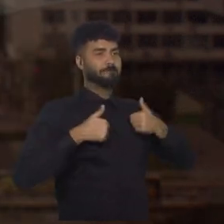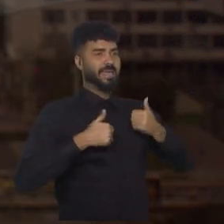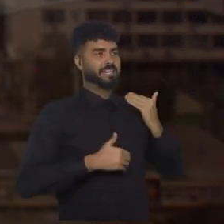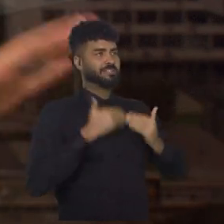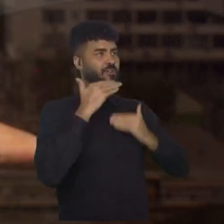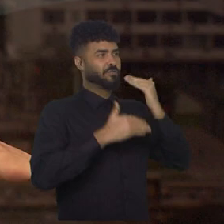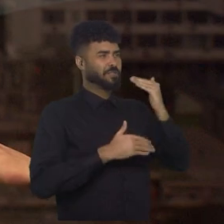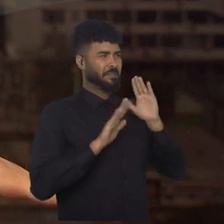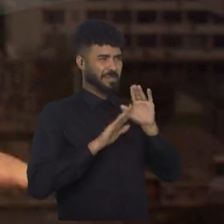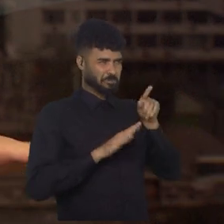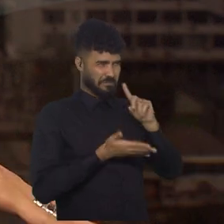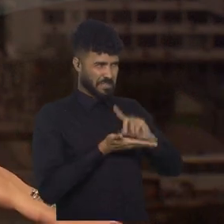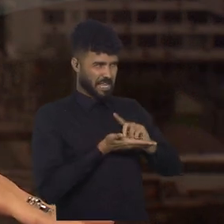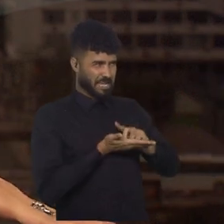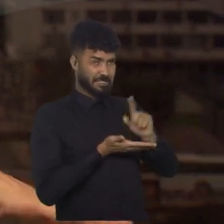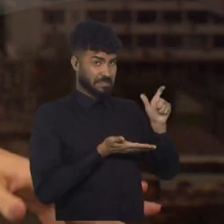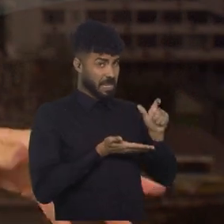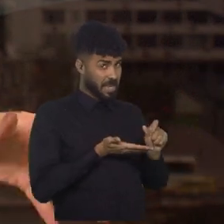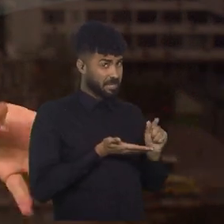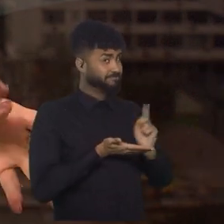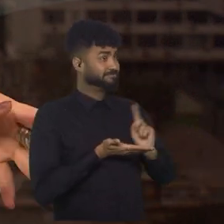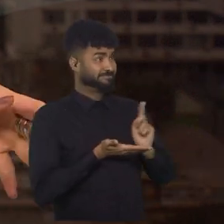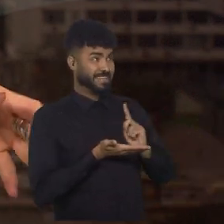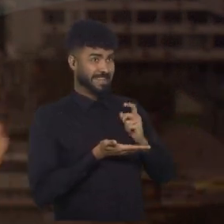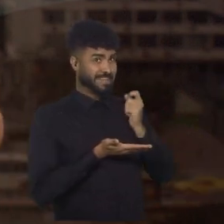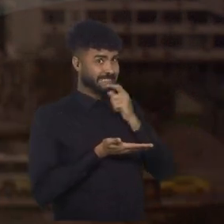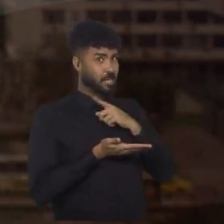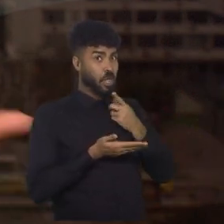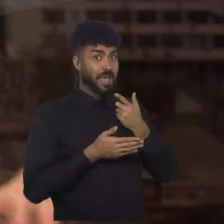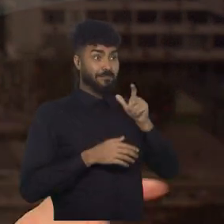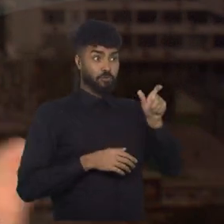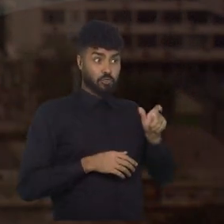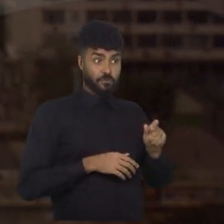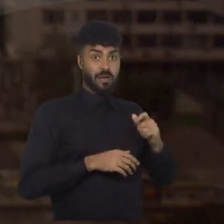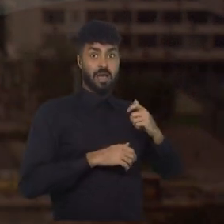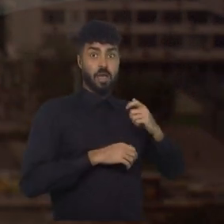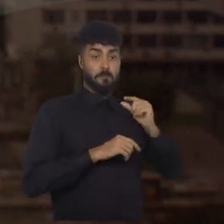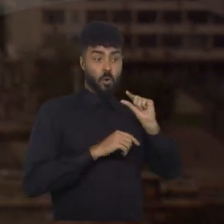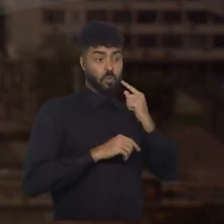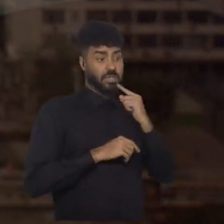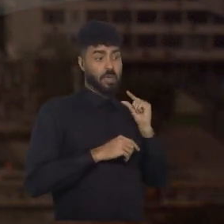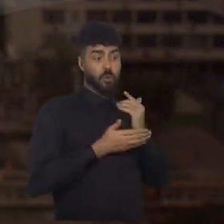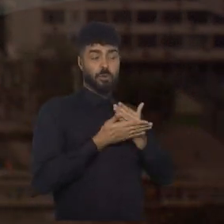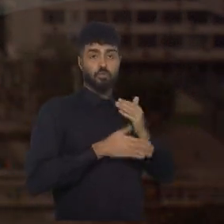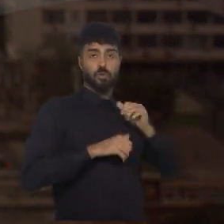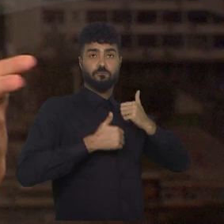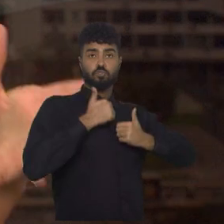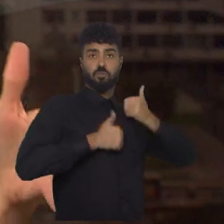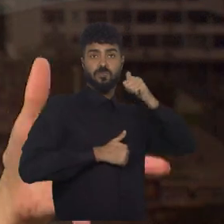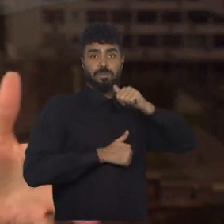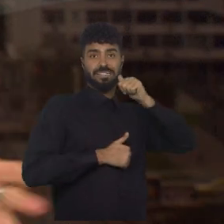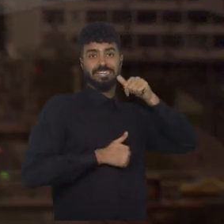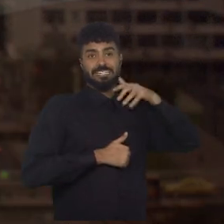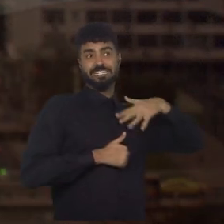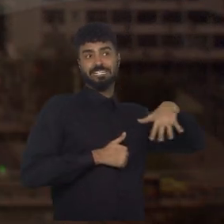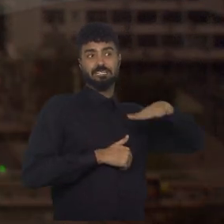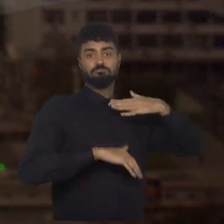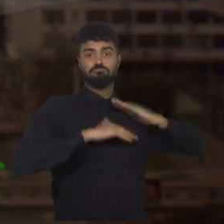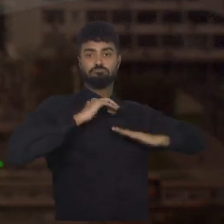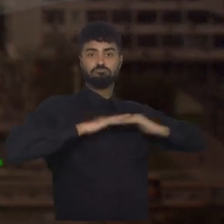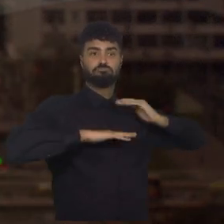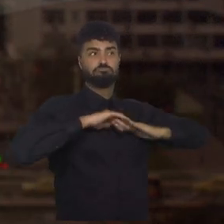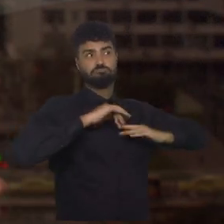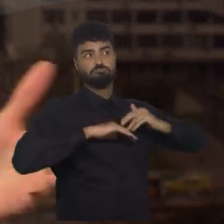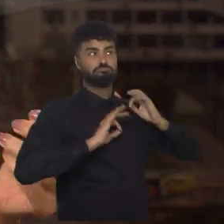isso não é uma realidade na Itália. Isso é muito recente, reflexo, né, da seleção italiana na